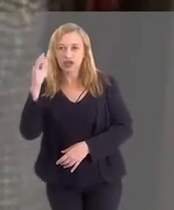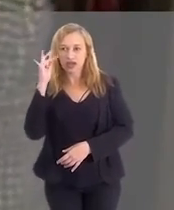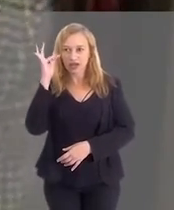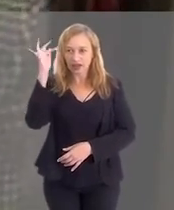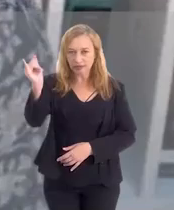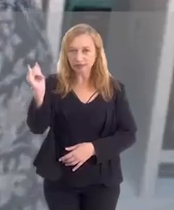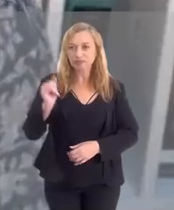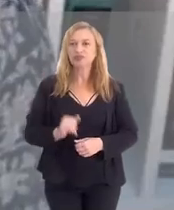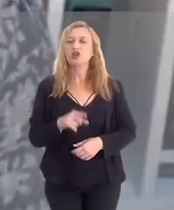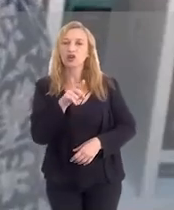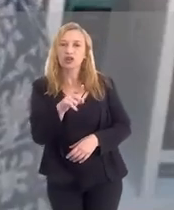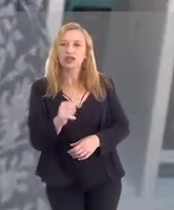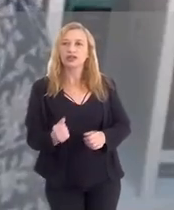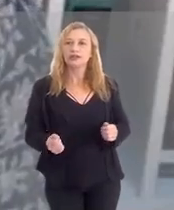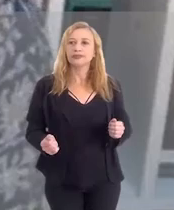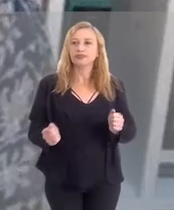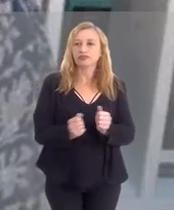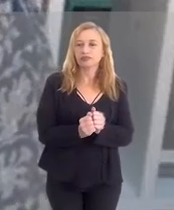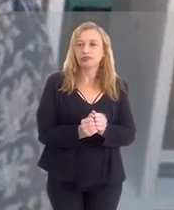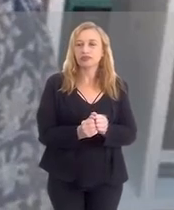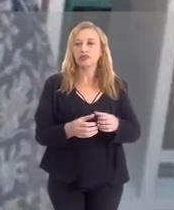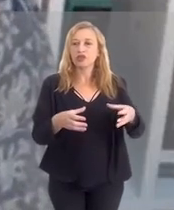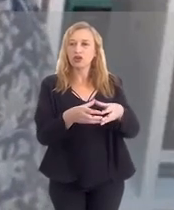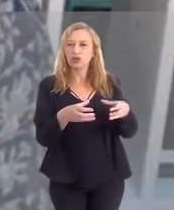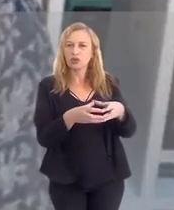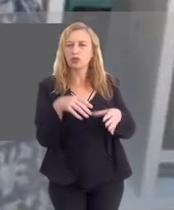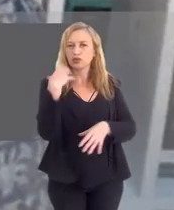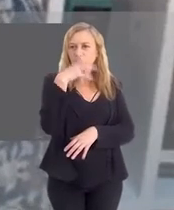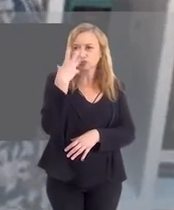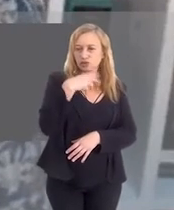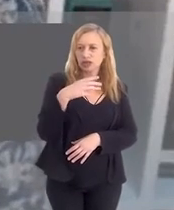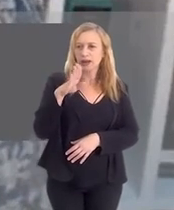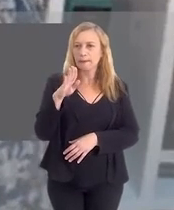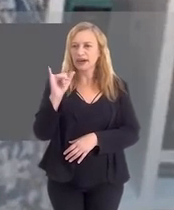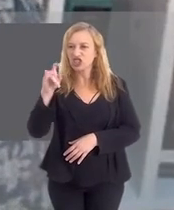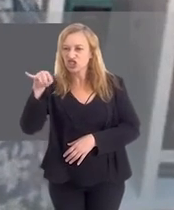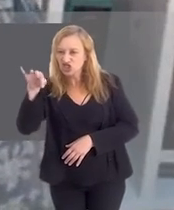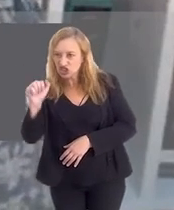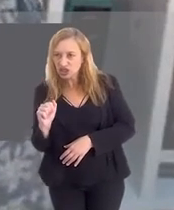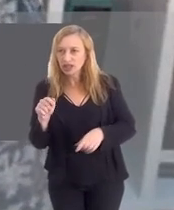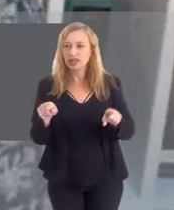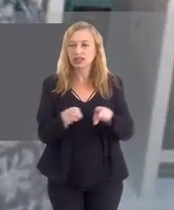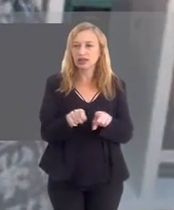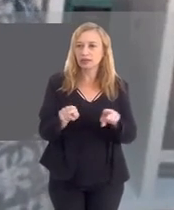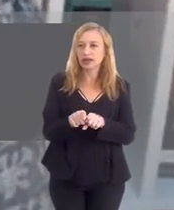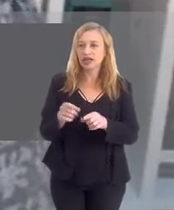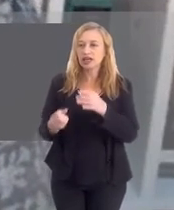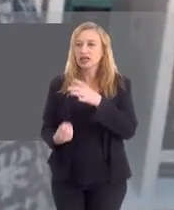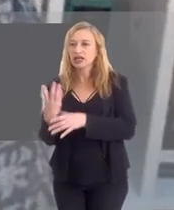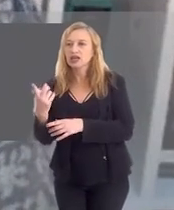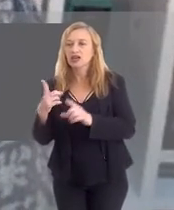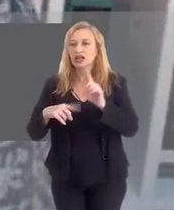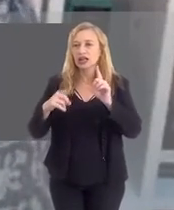autogestão. Você acabou participando de bandas de hardcore como baixista